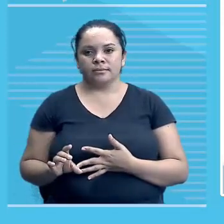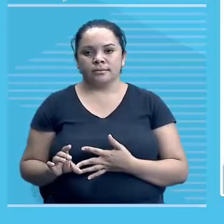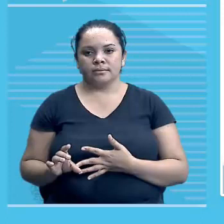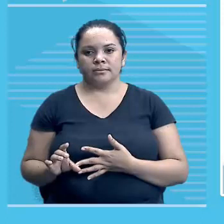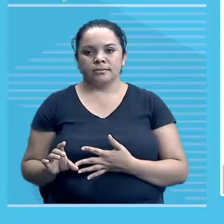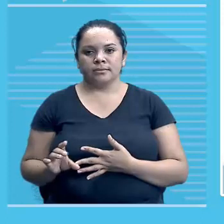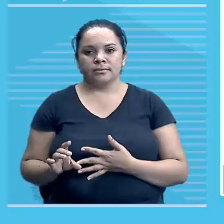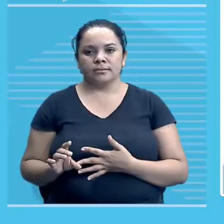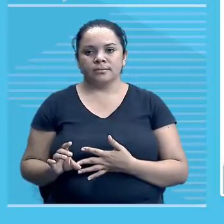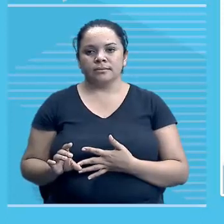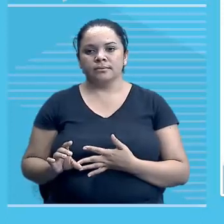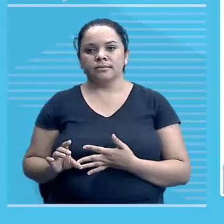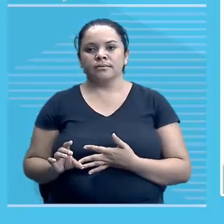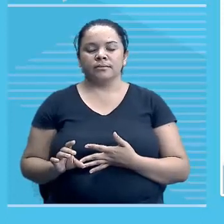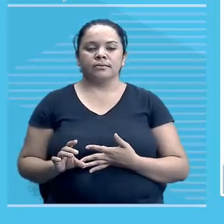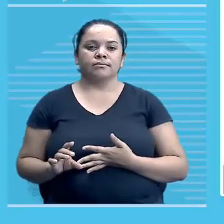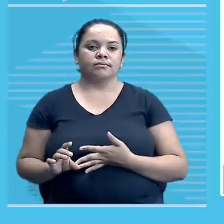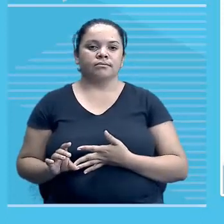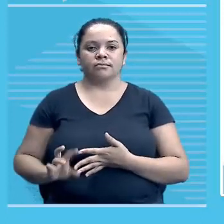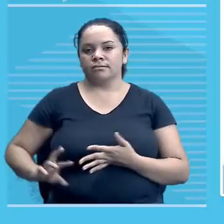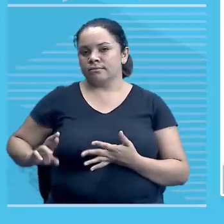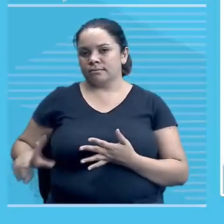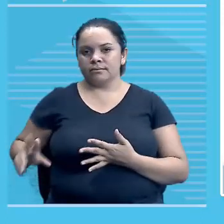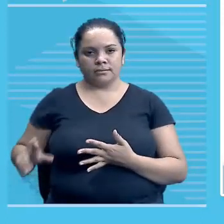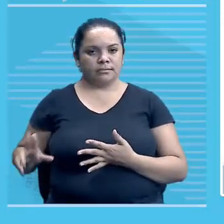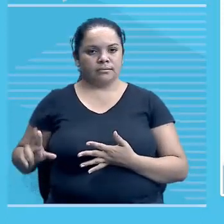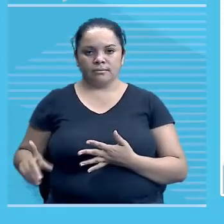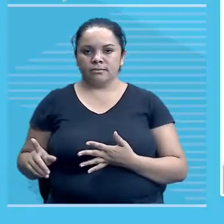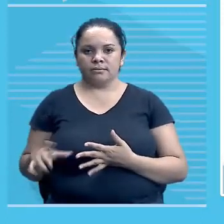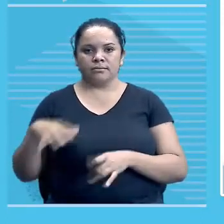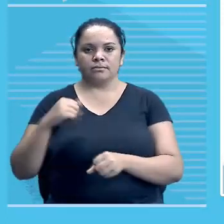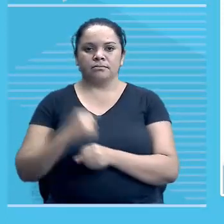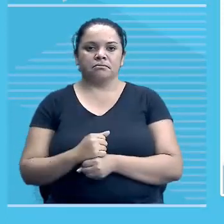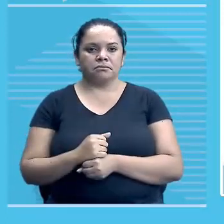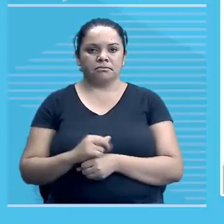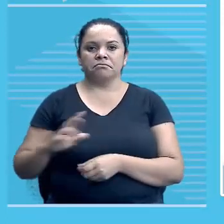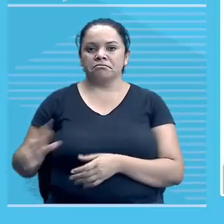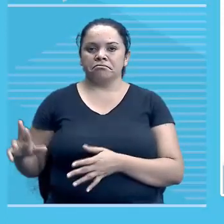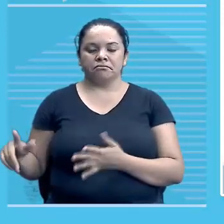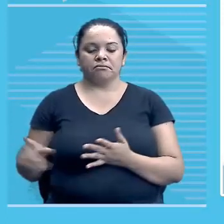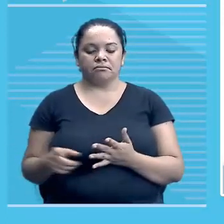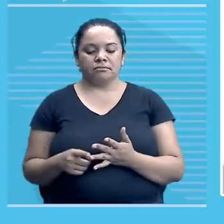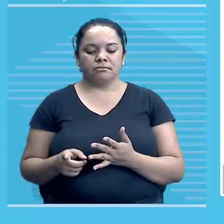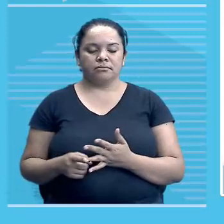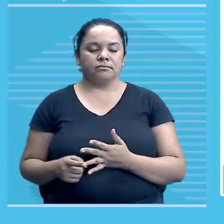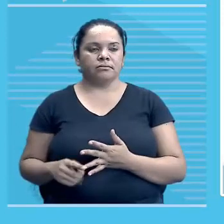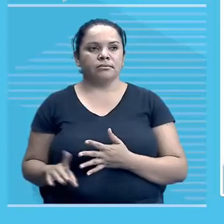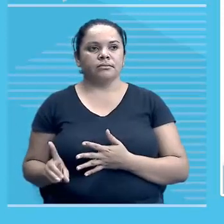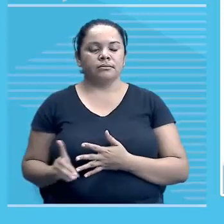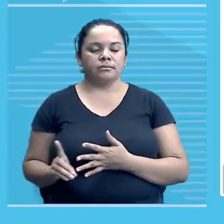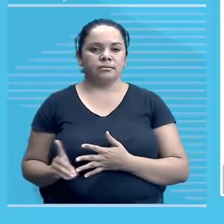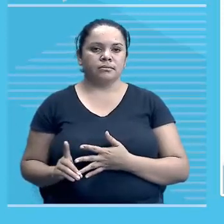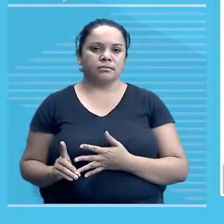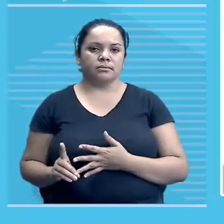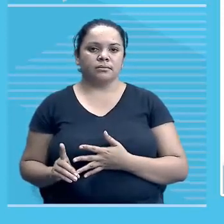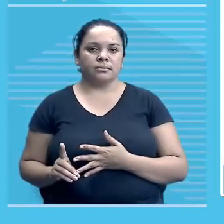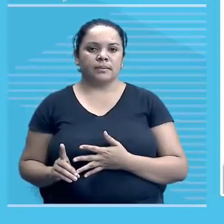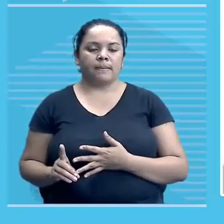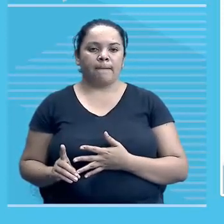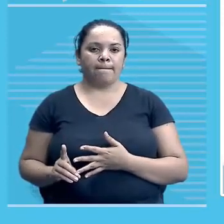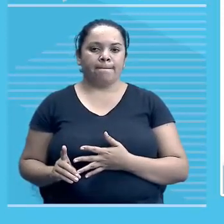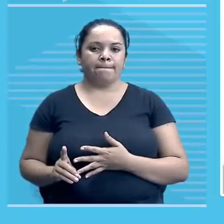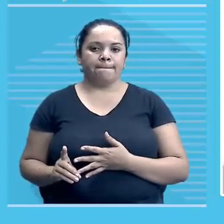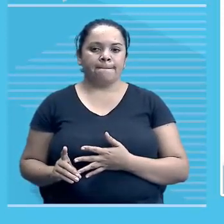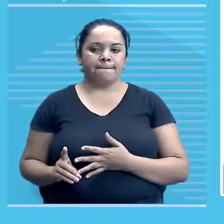Tem como ser a letra C? Também não. Porque 10 mais 10 dá 20. Não pode ser a letra C.